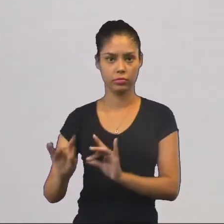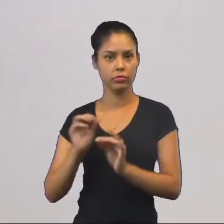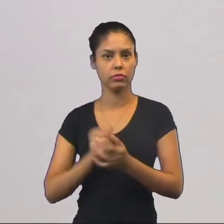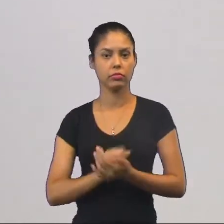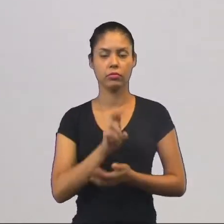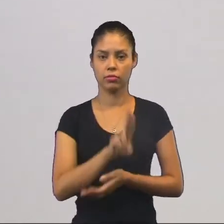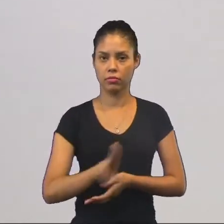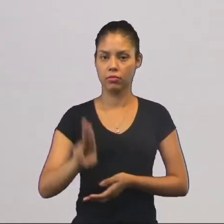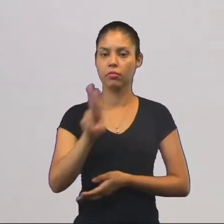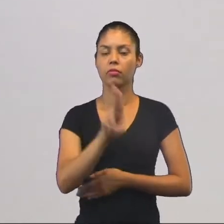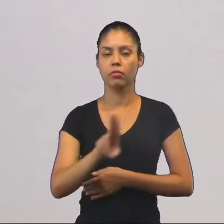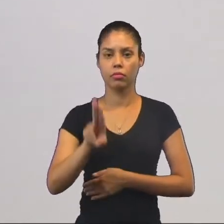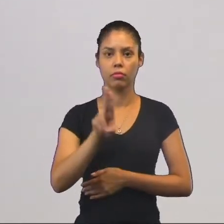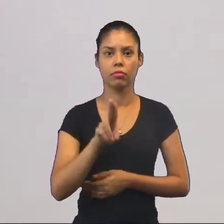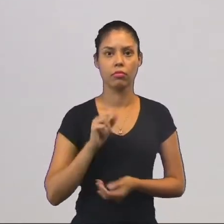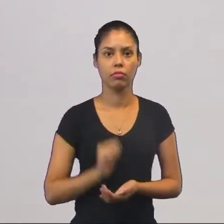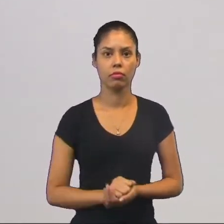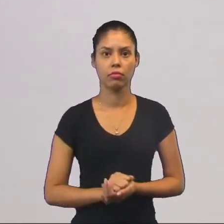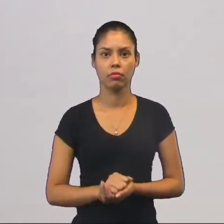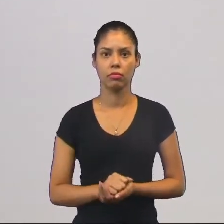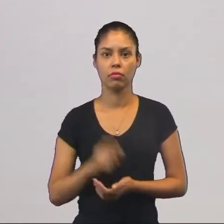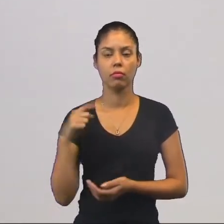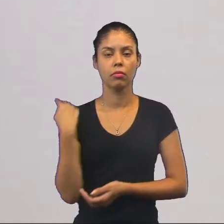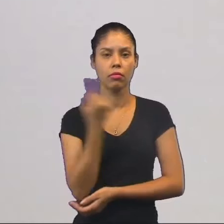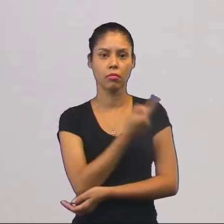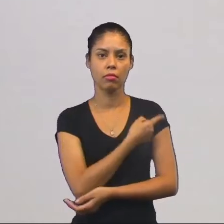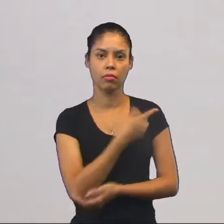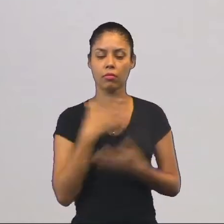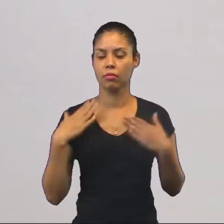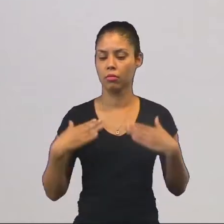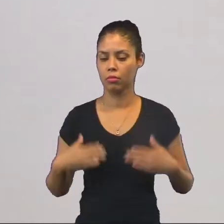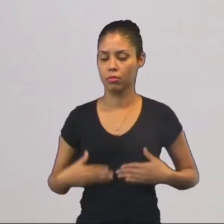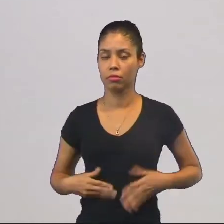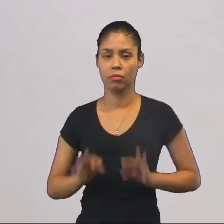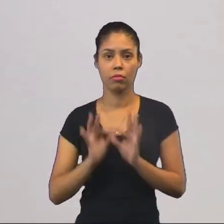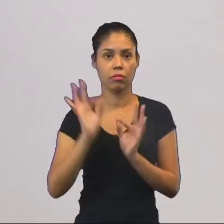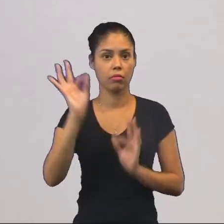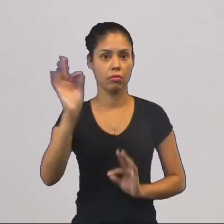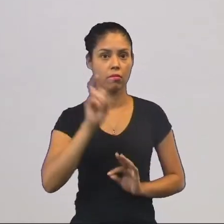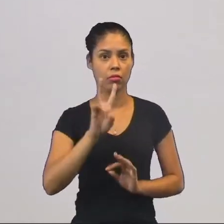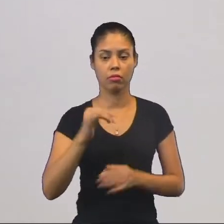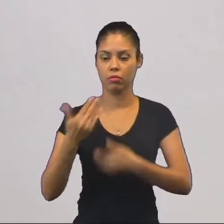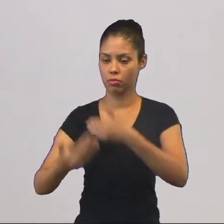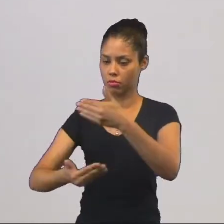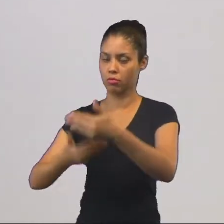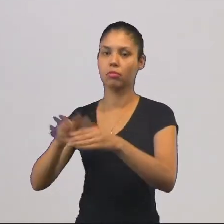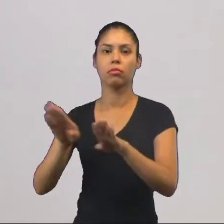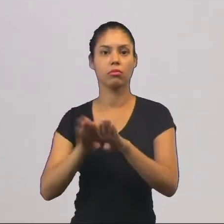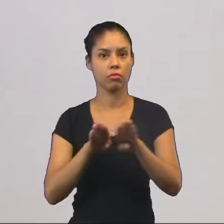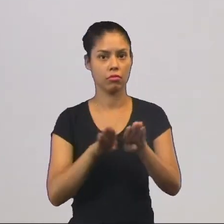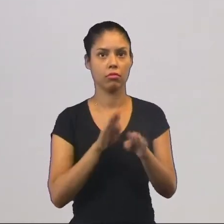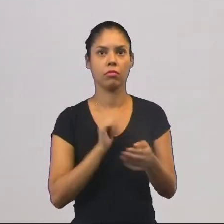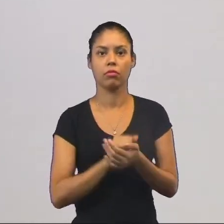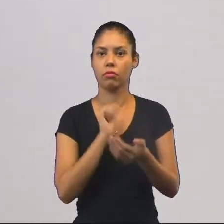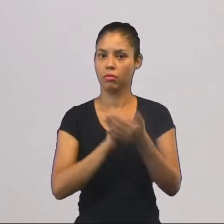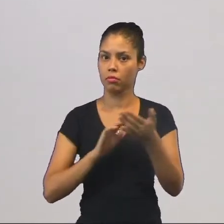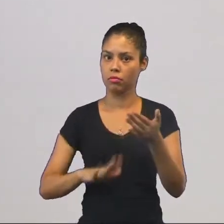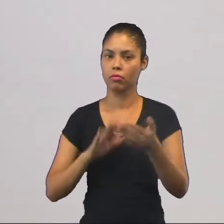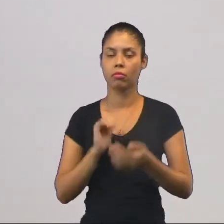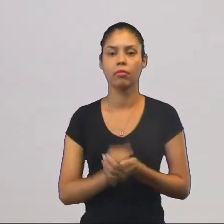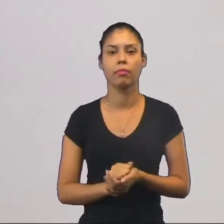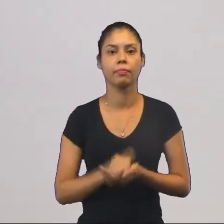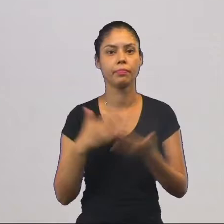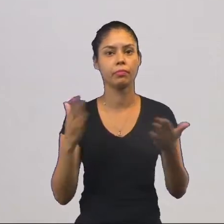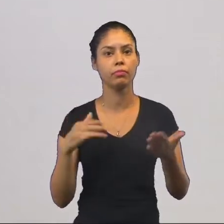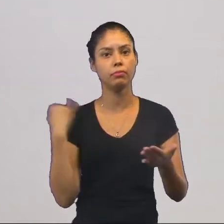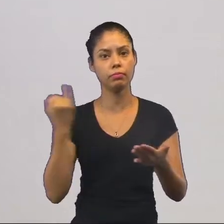vai utilizando o nosso metabolismo, à medida que o nosso corpo vai desempenhando também atividades.